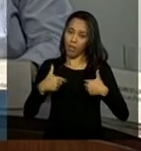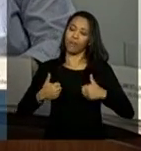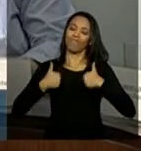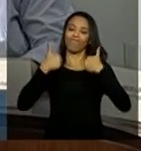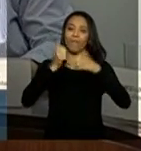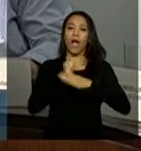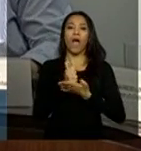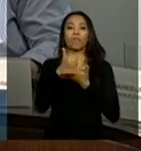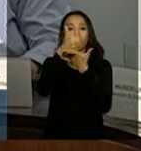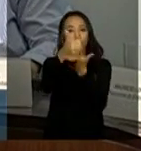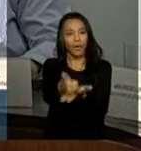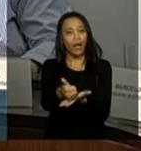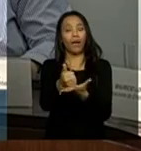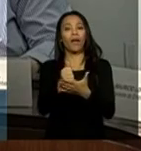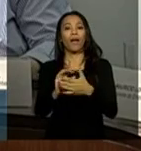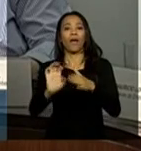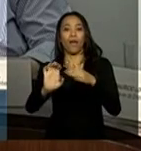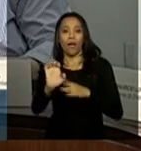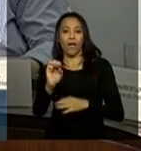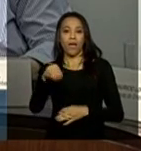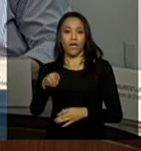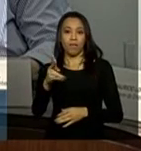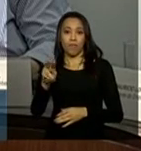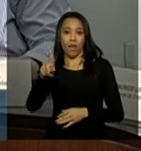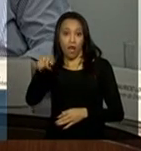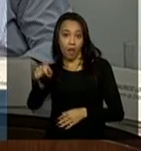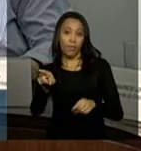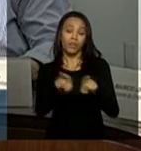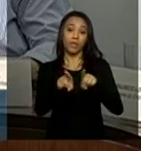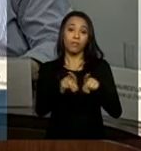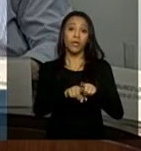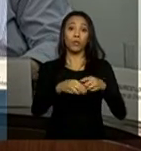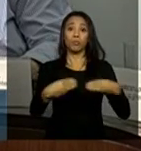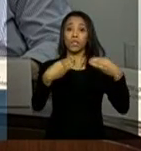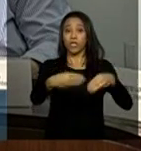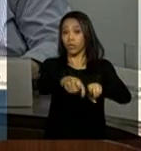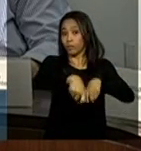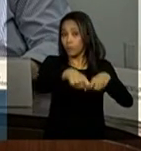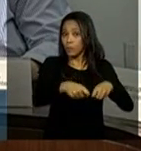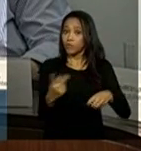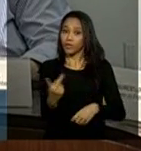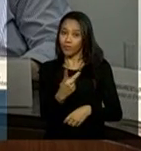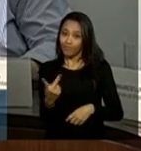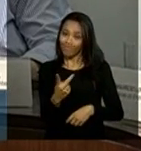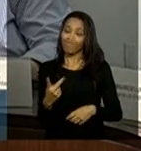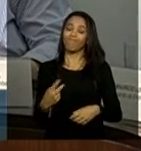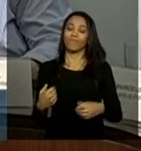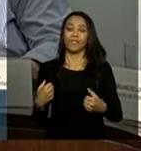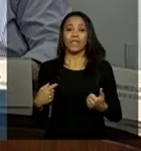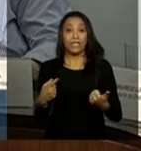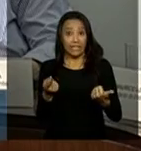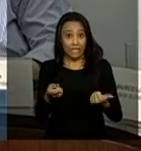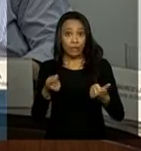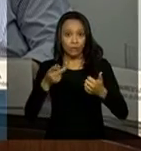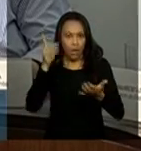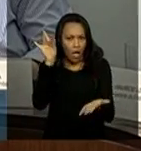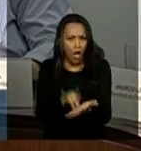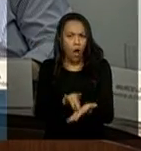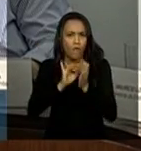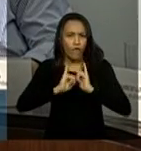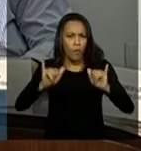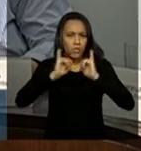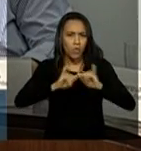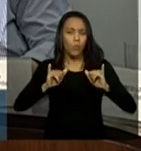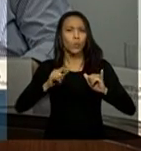com o Ministério do Meio Ambiente, com o Ministério da Agricultura, porque eu acho que só a apuração fidedigna das informações e divulgação vai